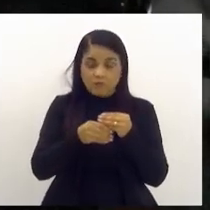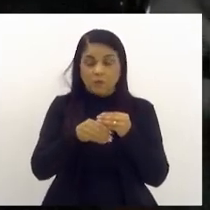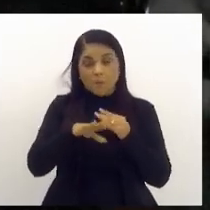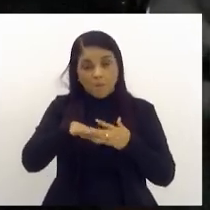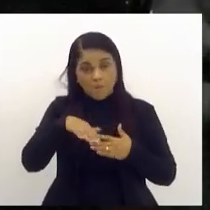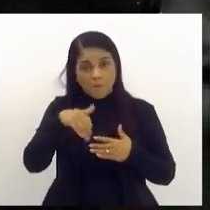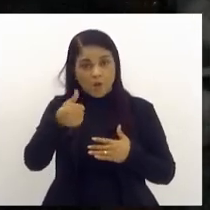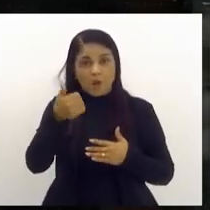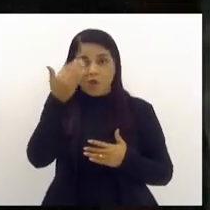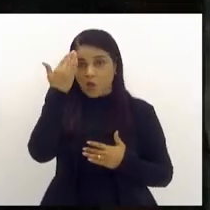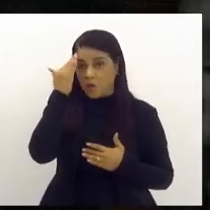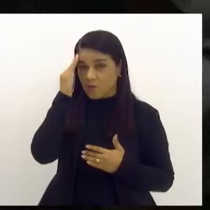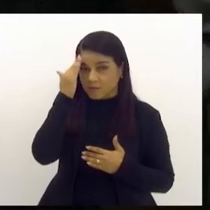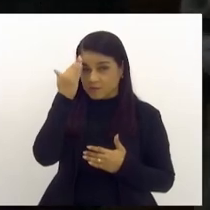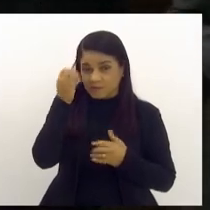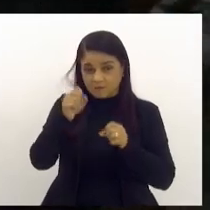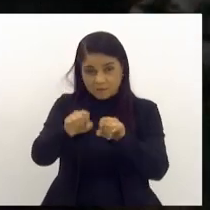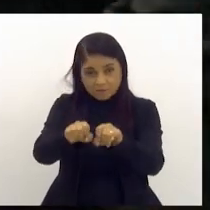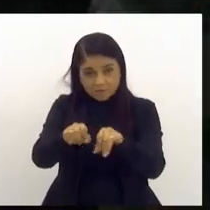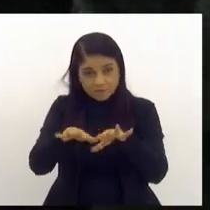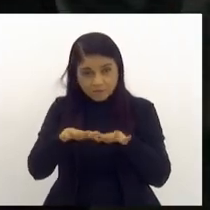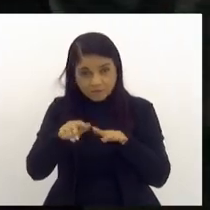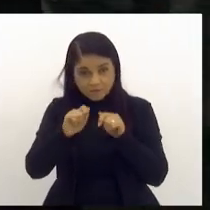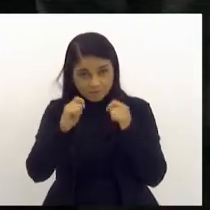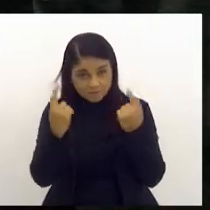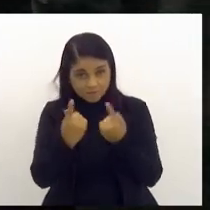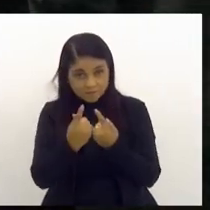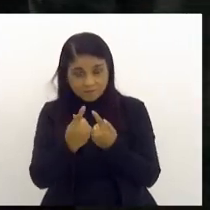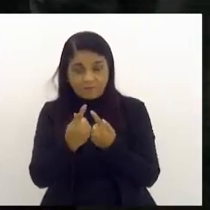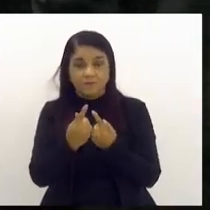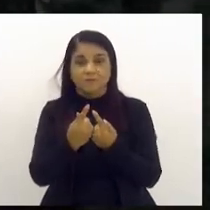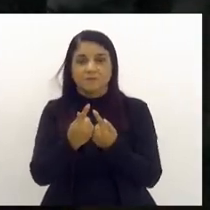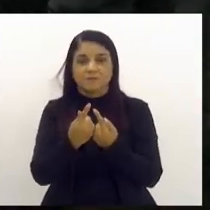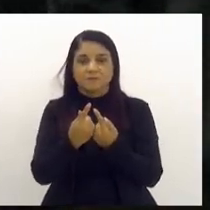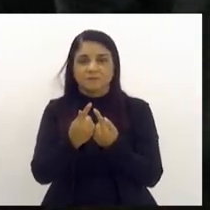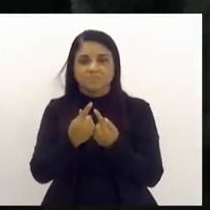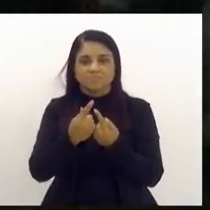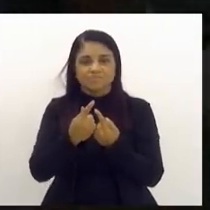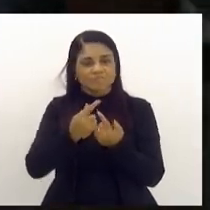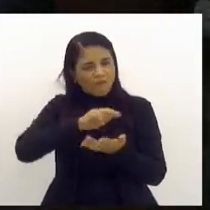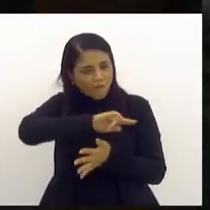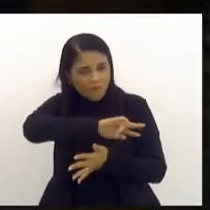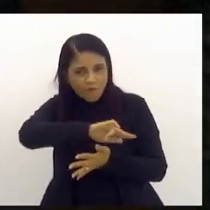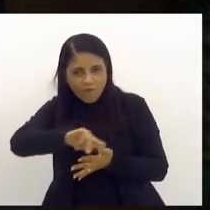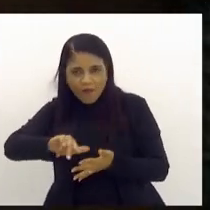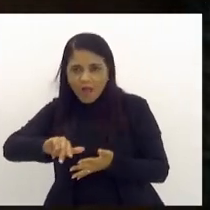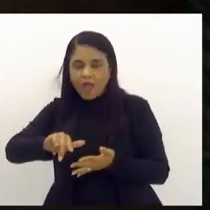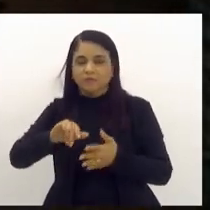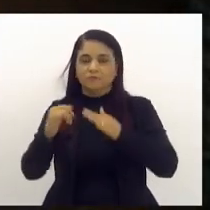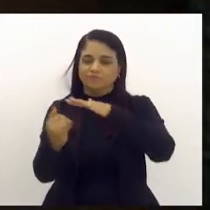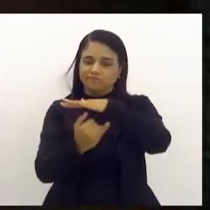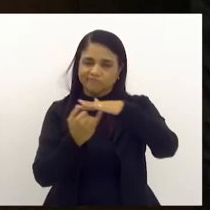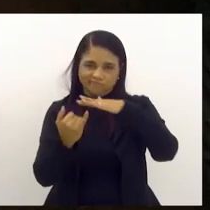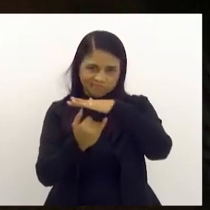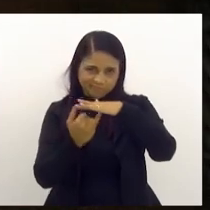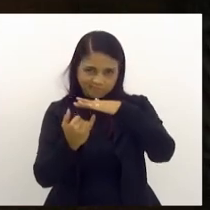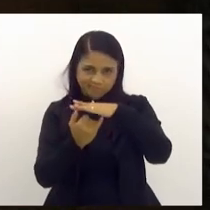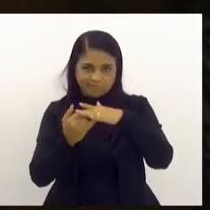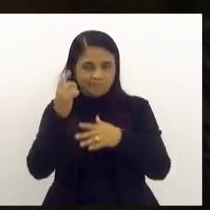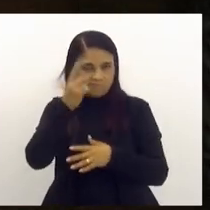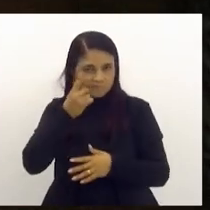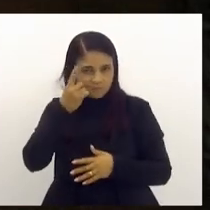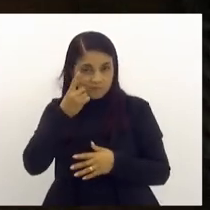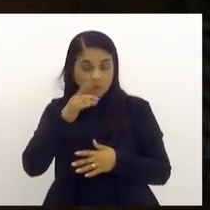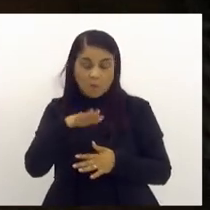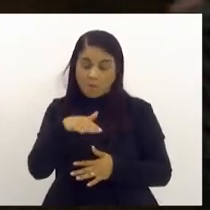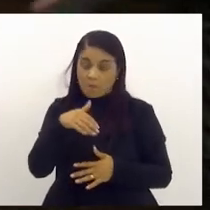da compreensão de que o parlamento é uma pluralidade, é um órgão plural, eu fiz o meu melhor